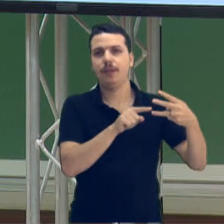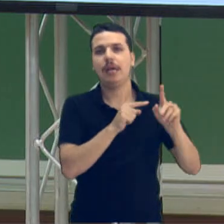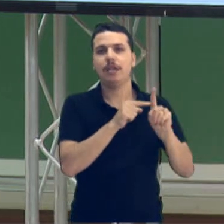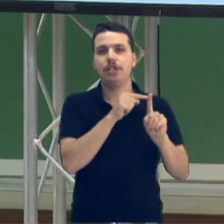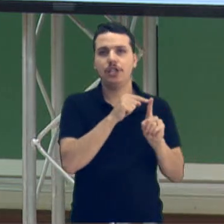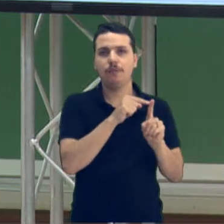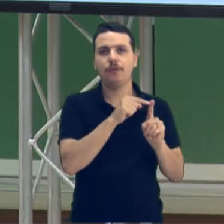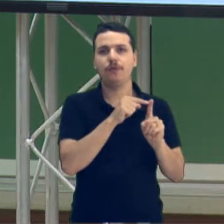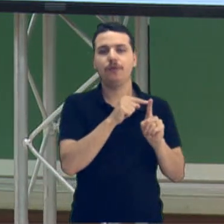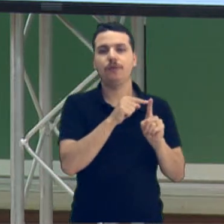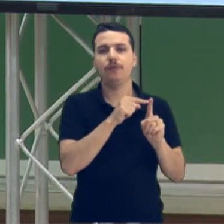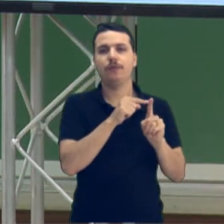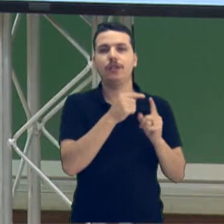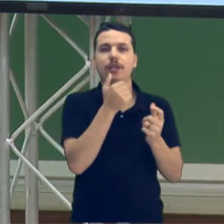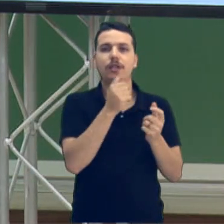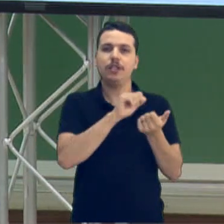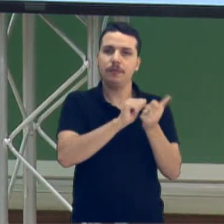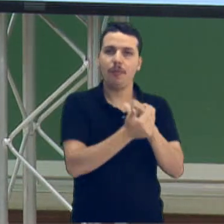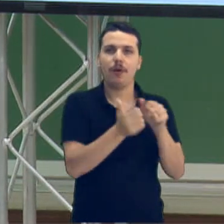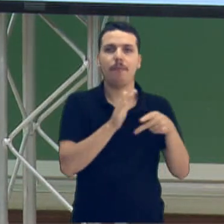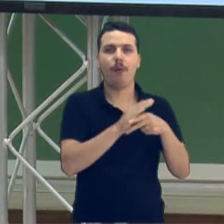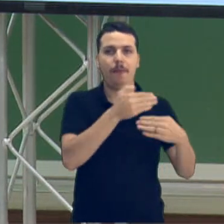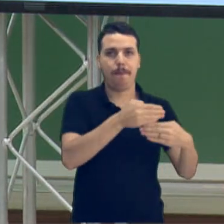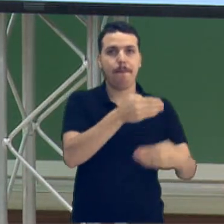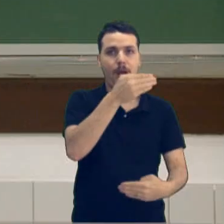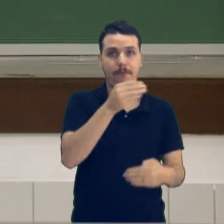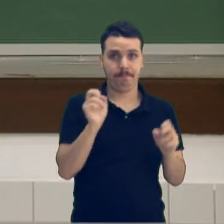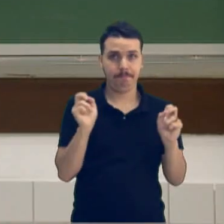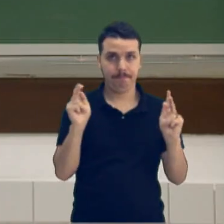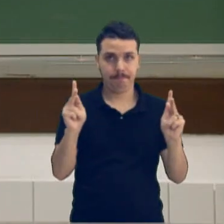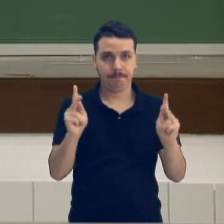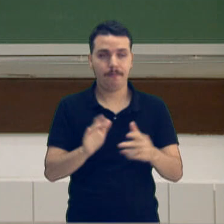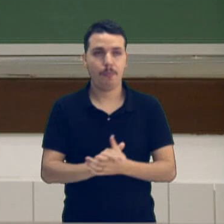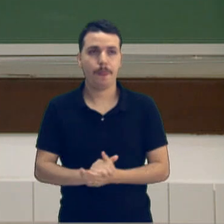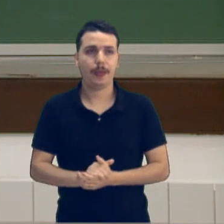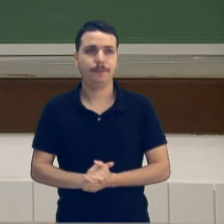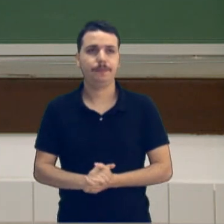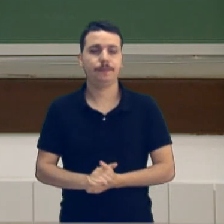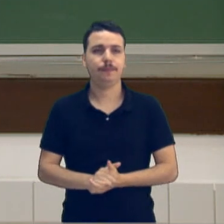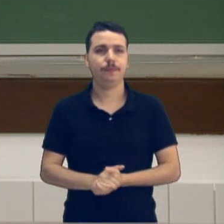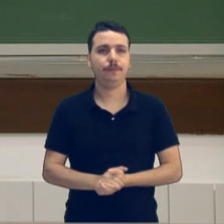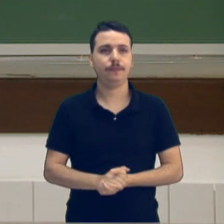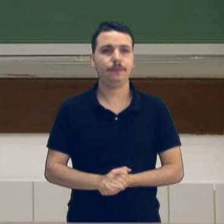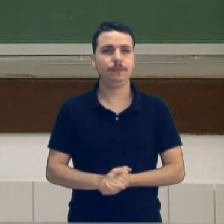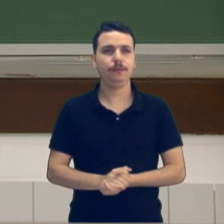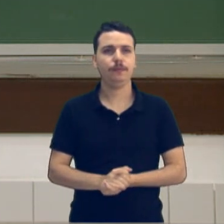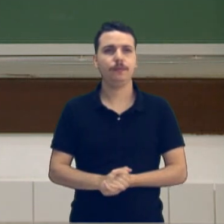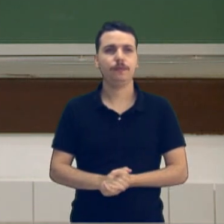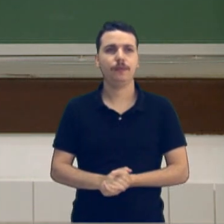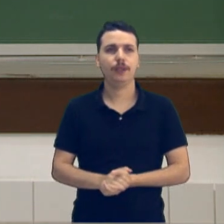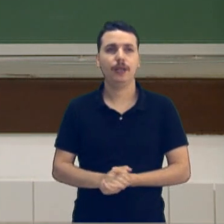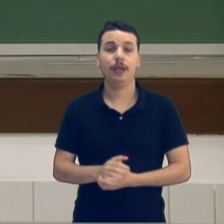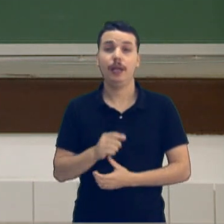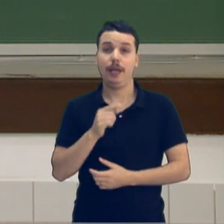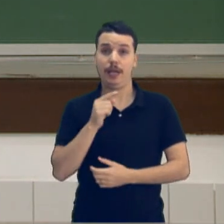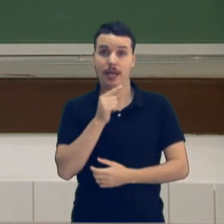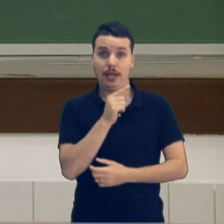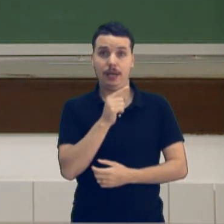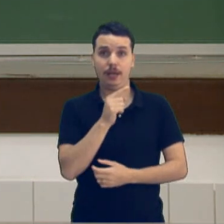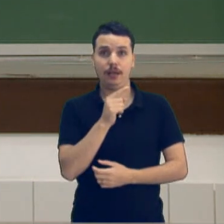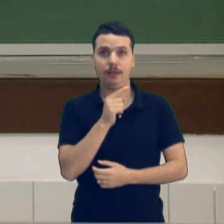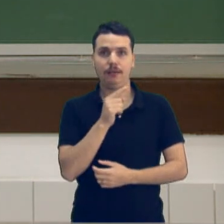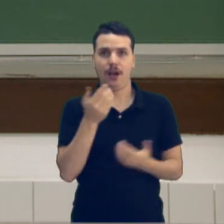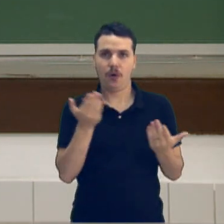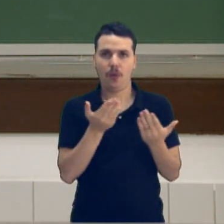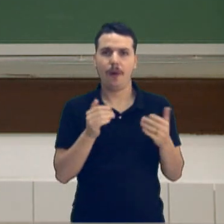de atividade de esportes de parede, beleza? Vamos adiante. Então agora, esse acho que é o mais